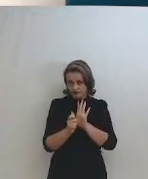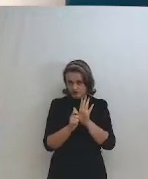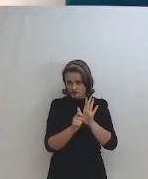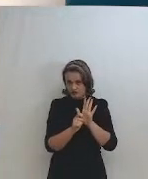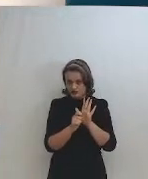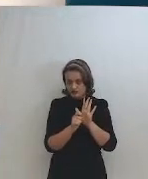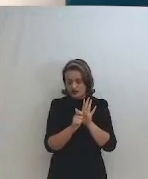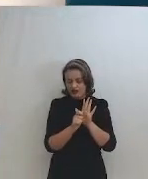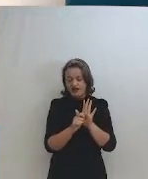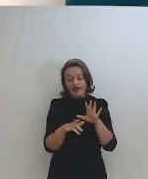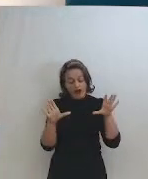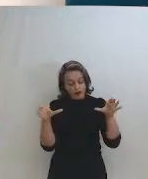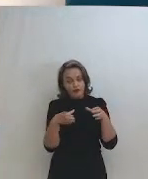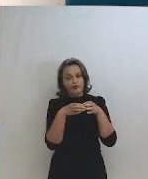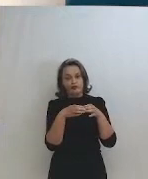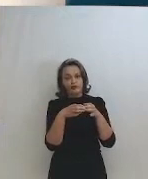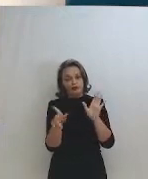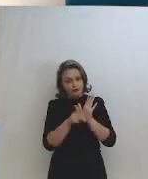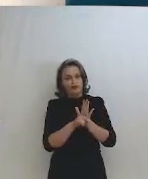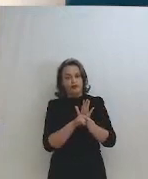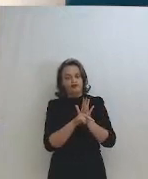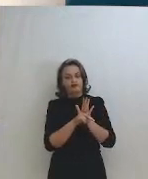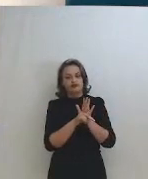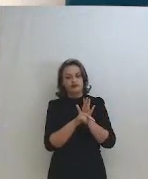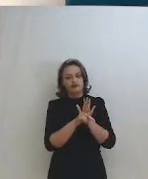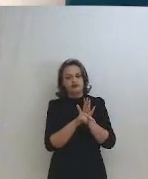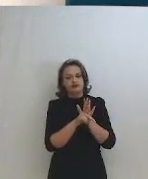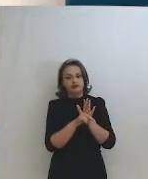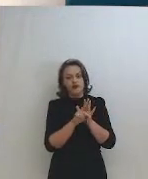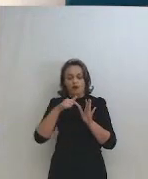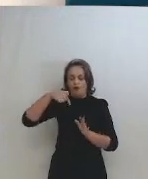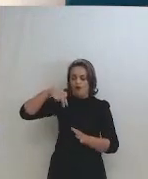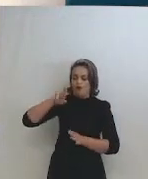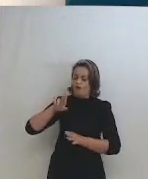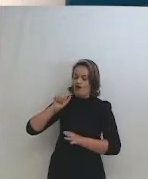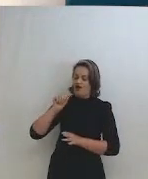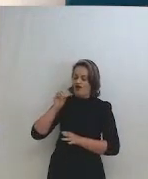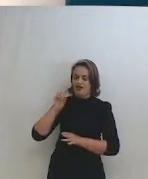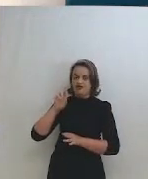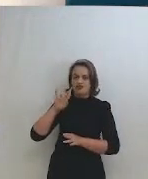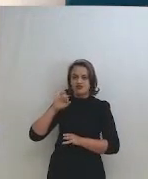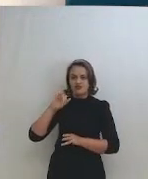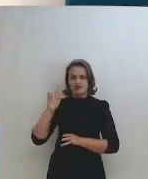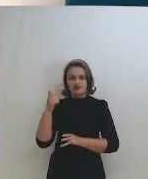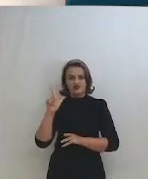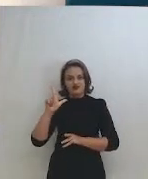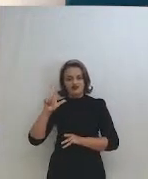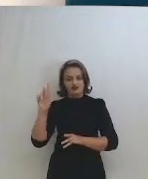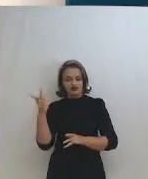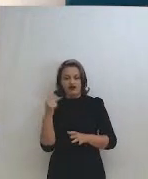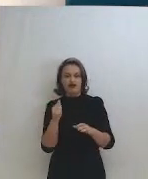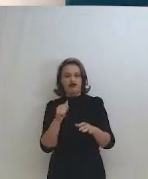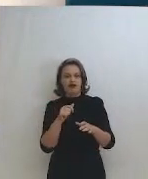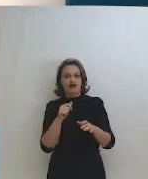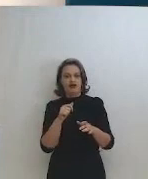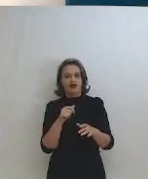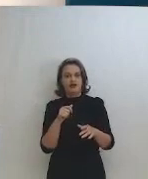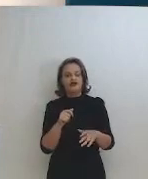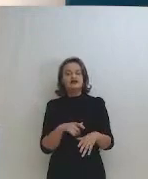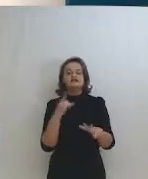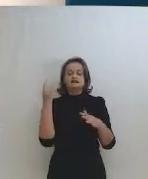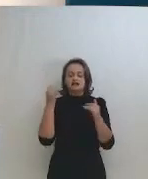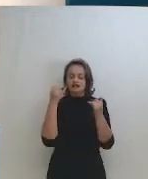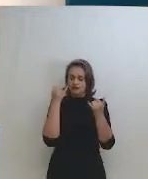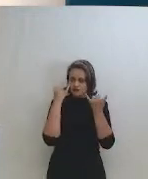E a decisão, que foi também com o suporte preciso da informação da autoridade